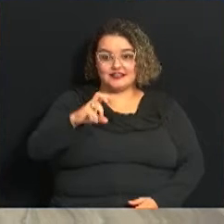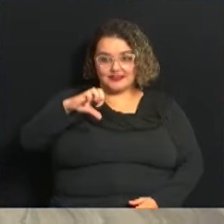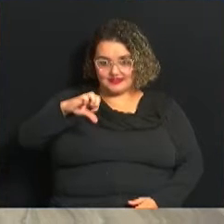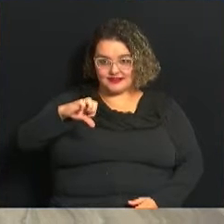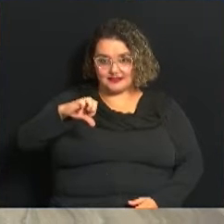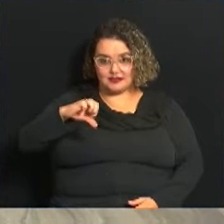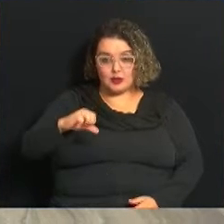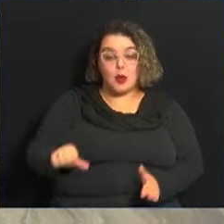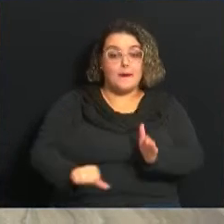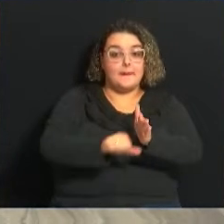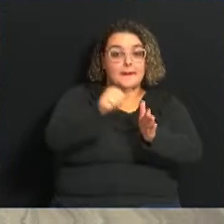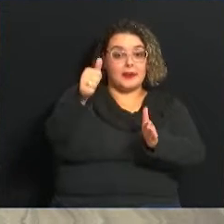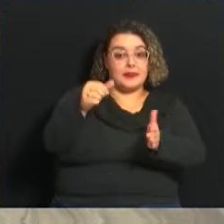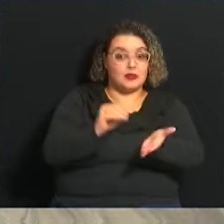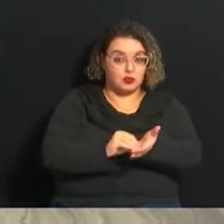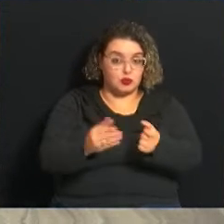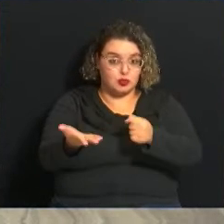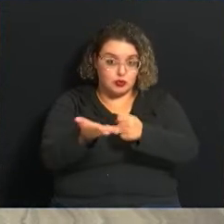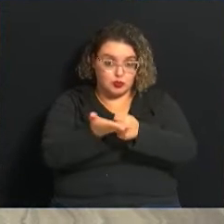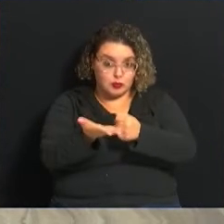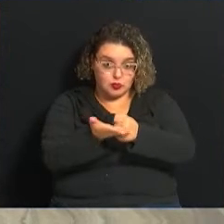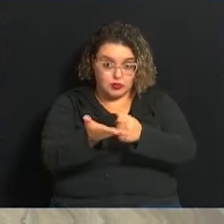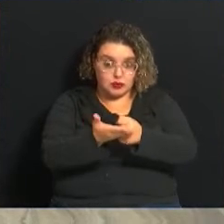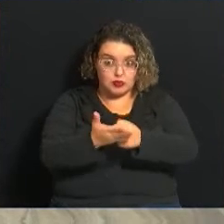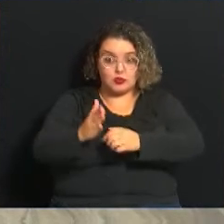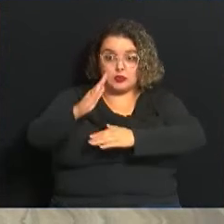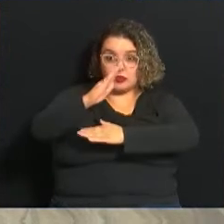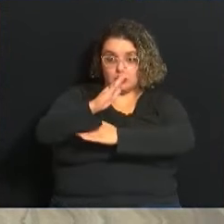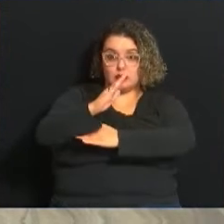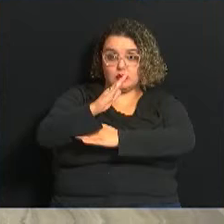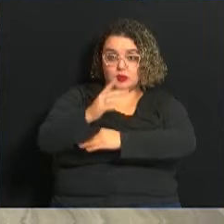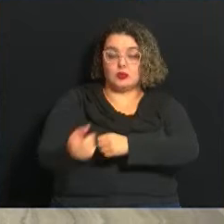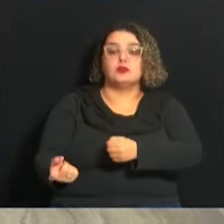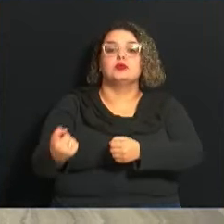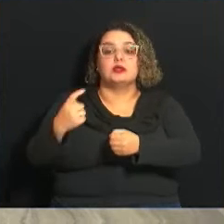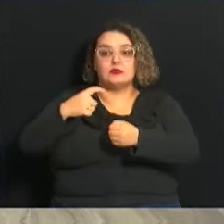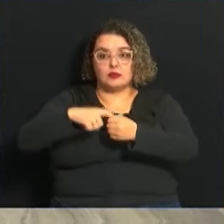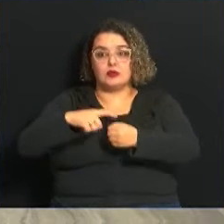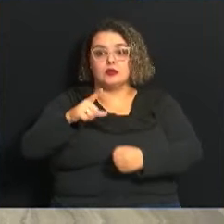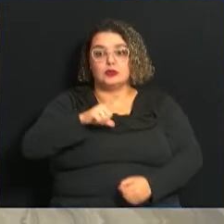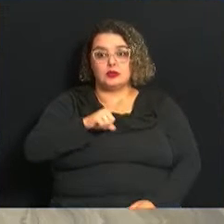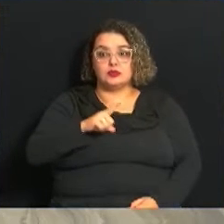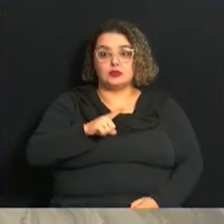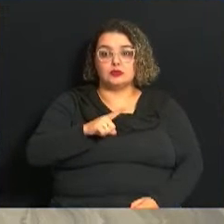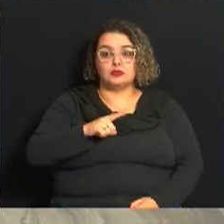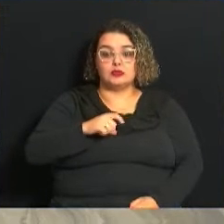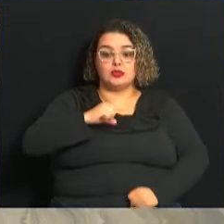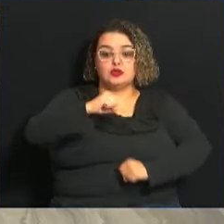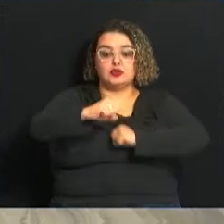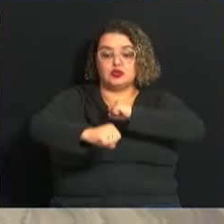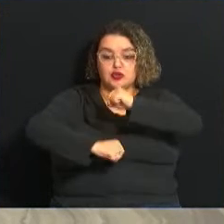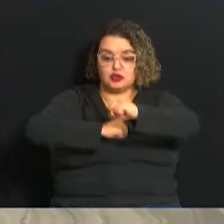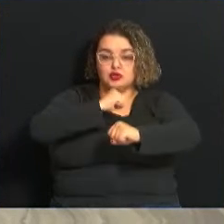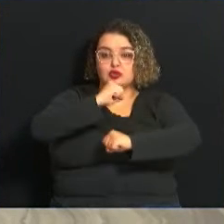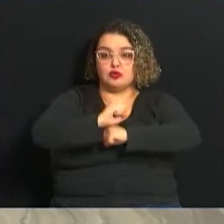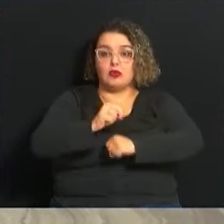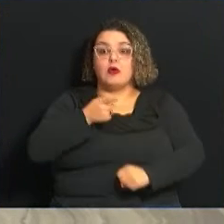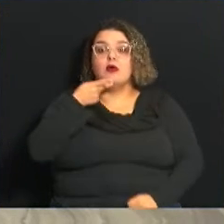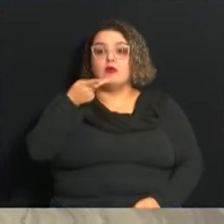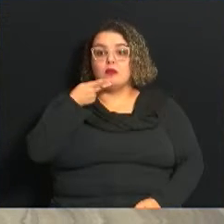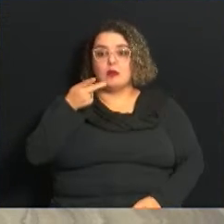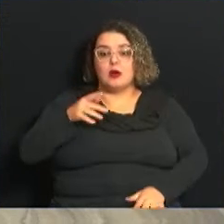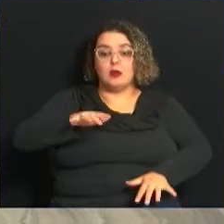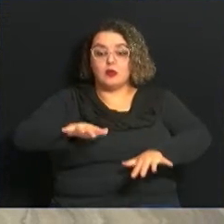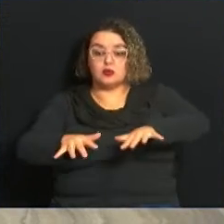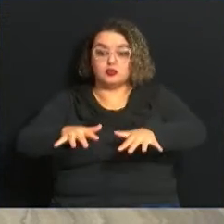primeiro e último intervalo aqui no nosso Câmara Notícia, e na volta tem o nosso quadro Giro Ambiental, falando sobre